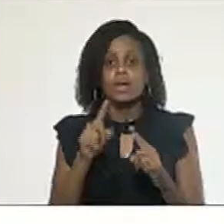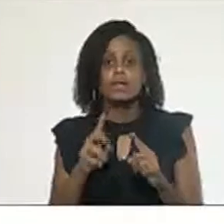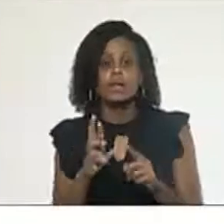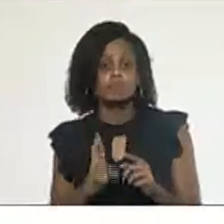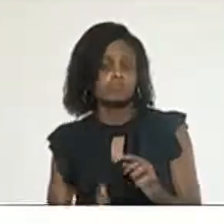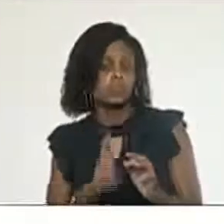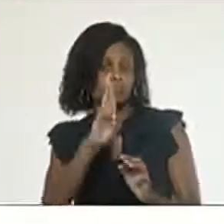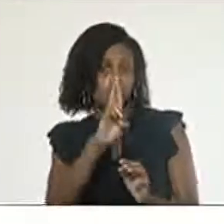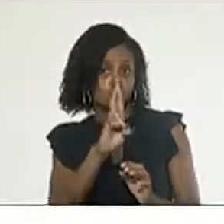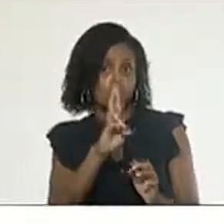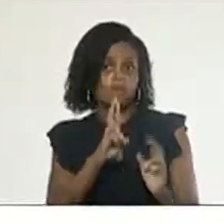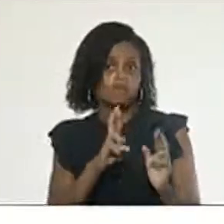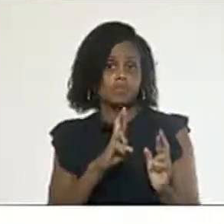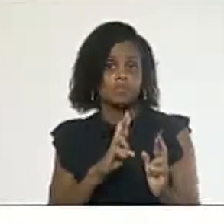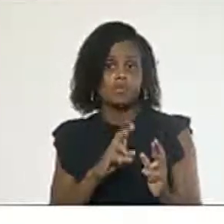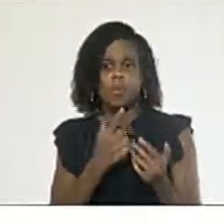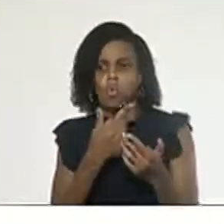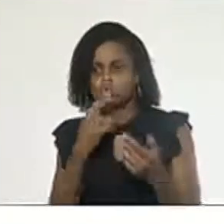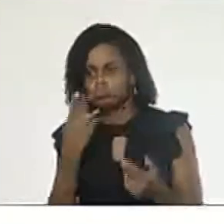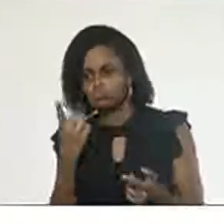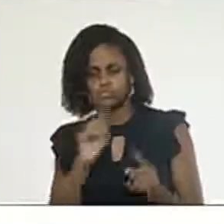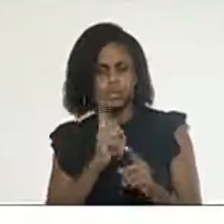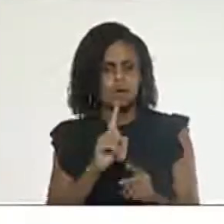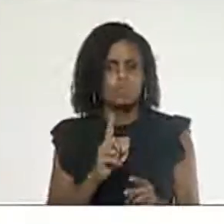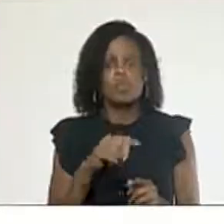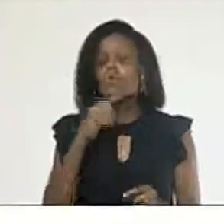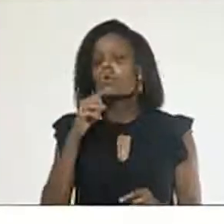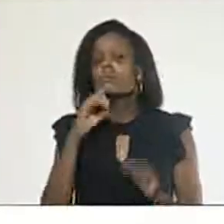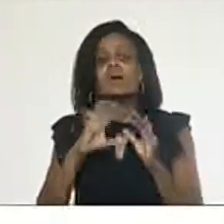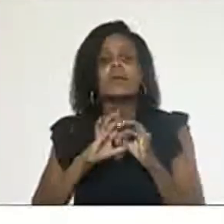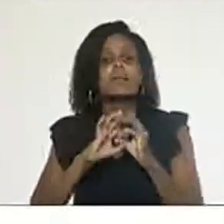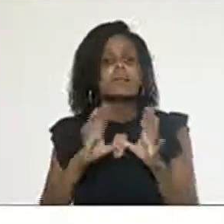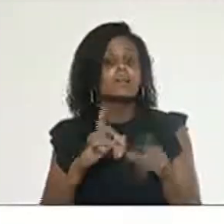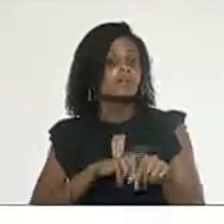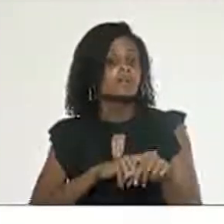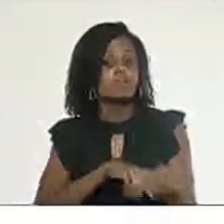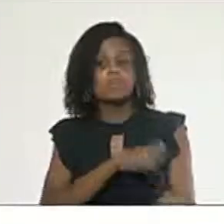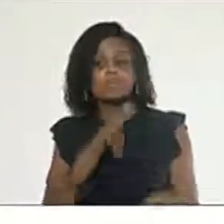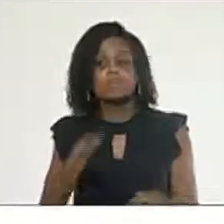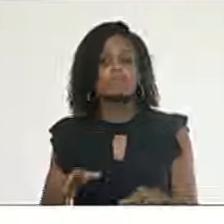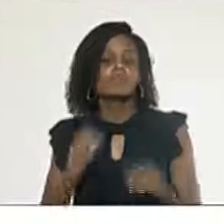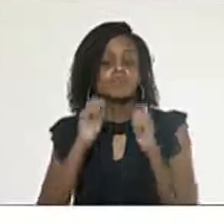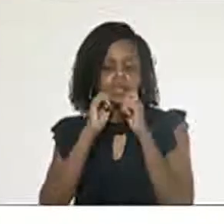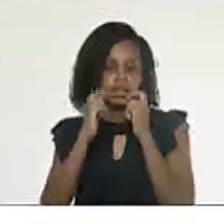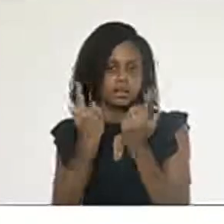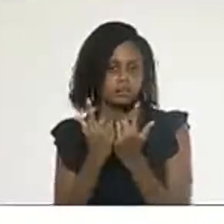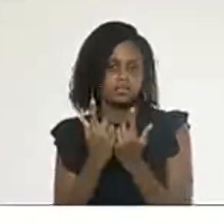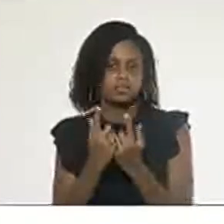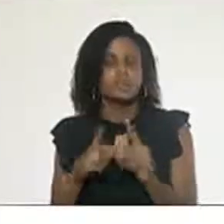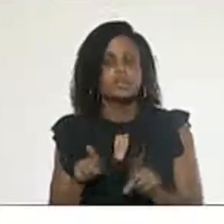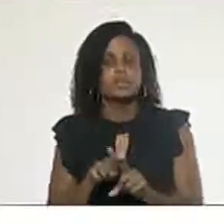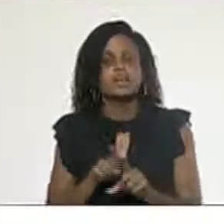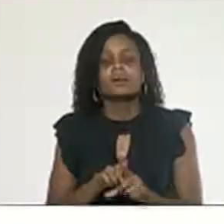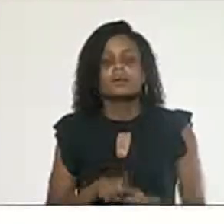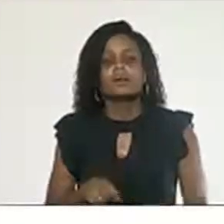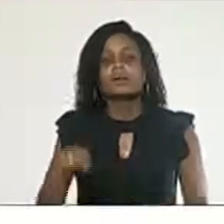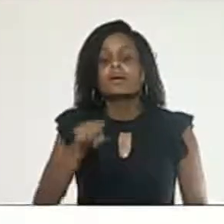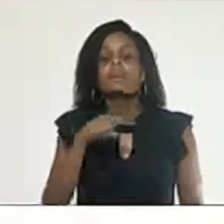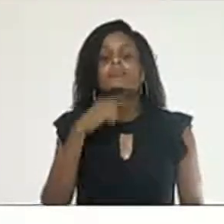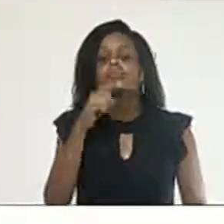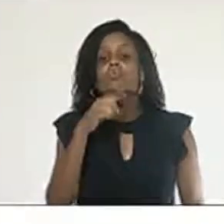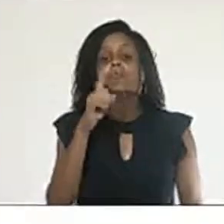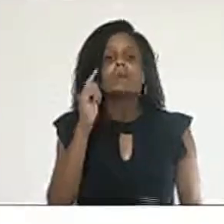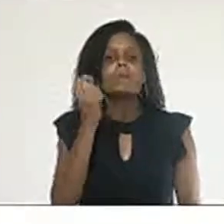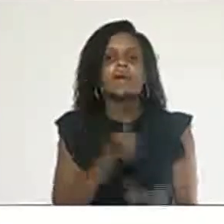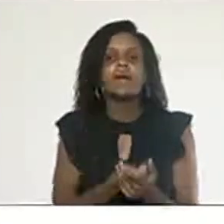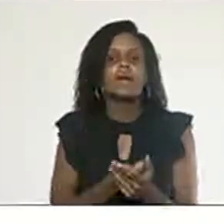sem patrão. Ela não vai conseguir a liberação para vir a essa casa e, para além disso, ela não consegue